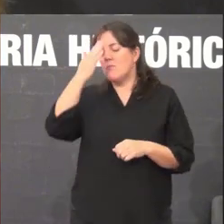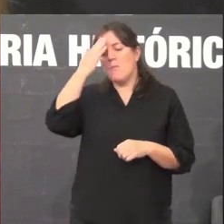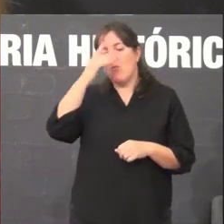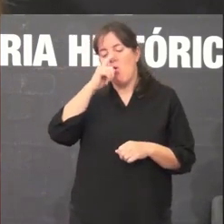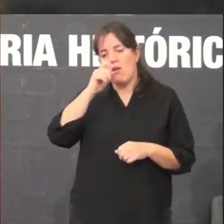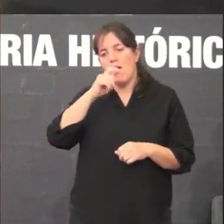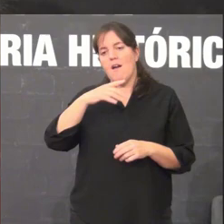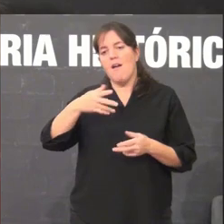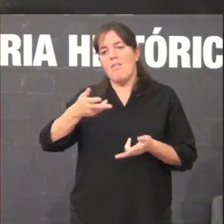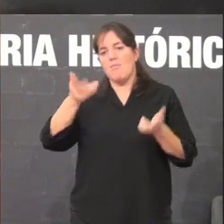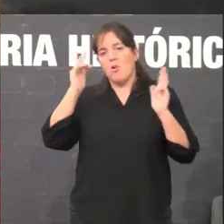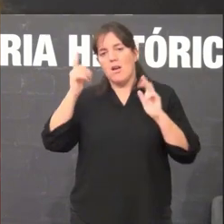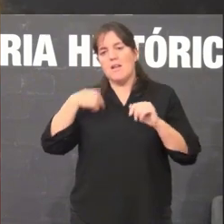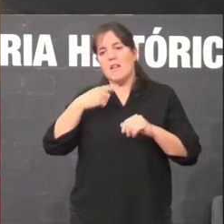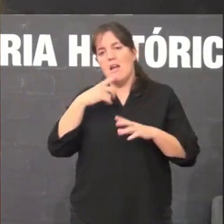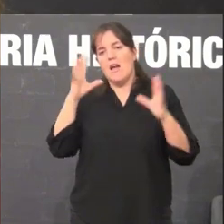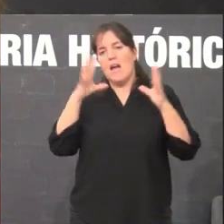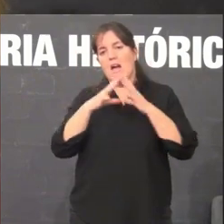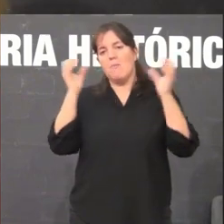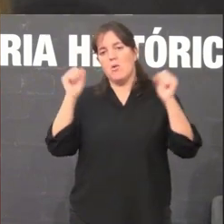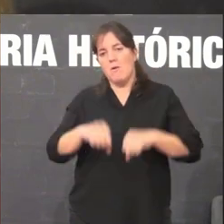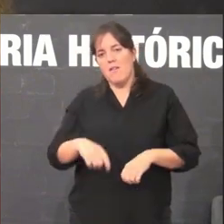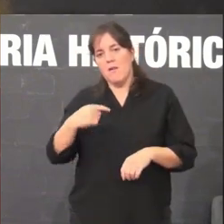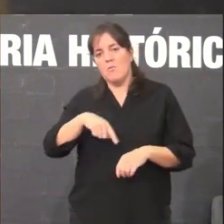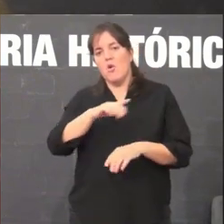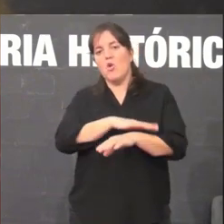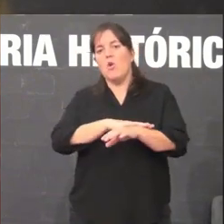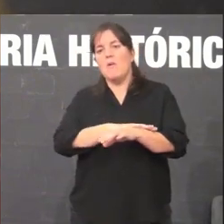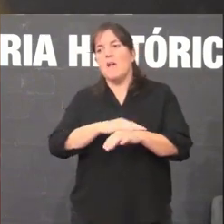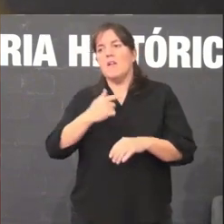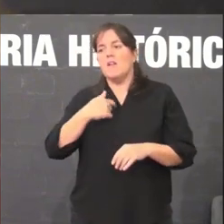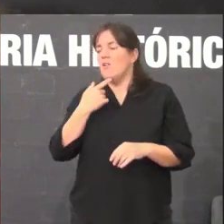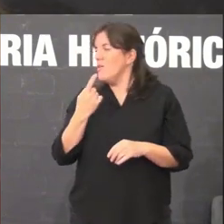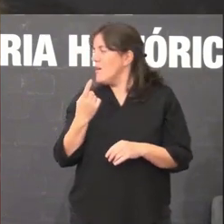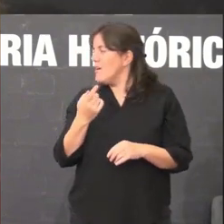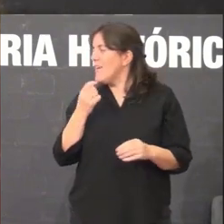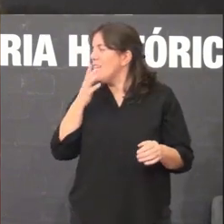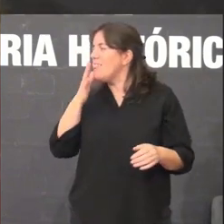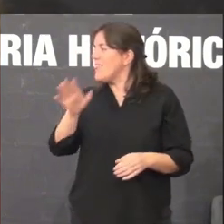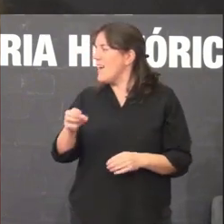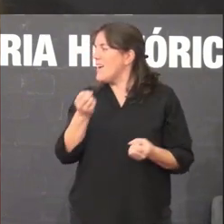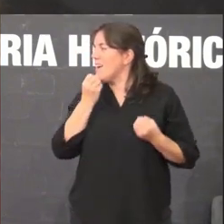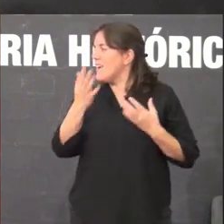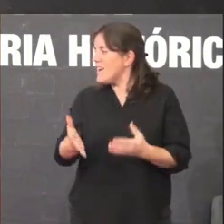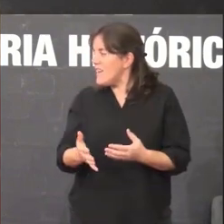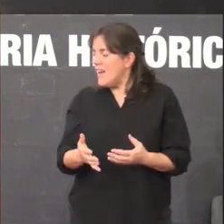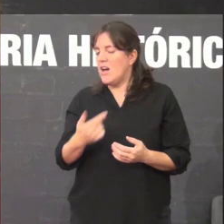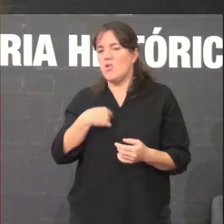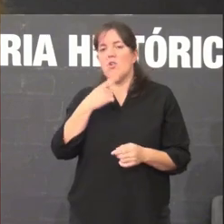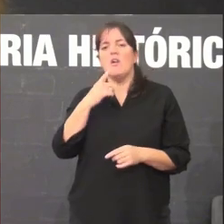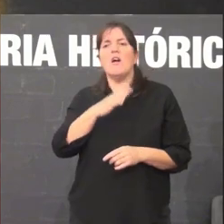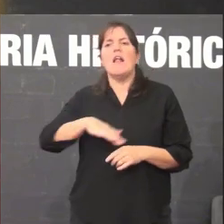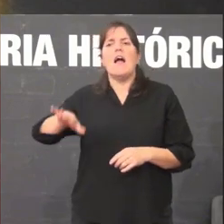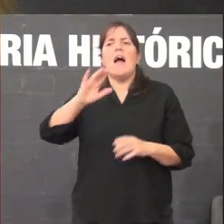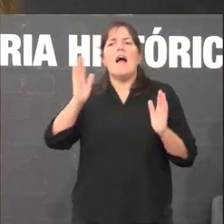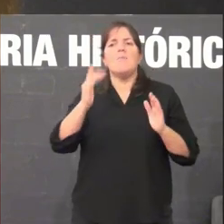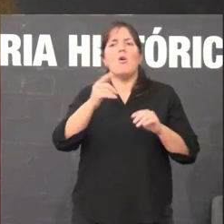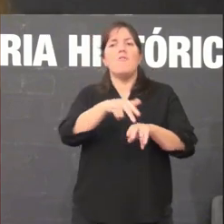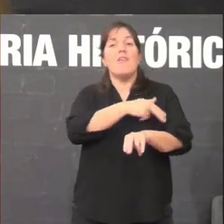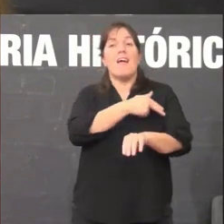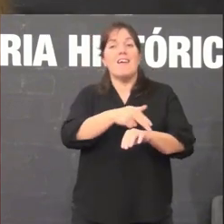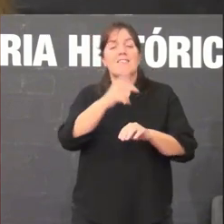democrática aprovada agora por este Governo, sobretudo que declara de alguma forma ilegal o regime franquista e